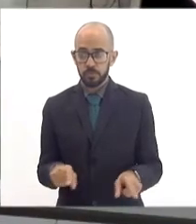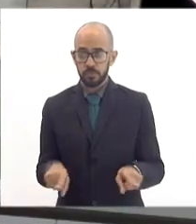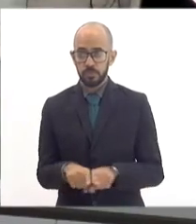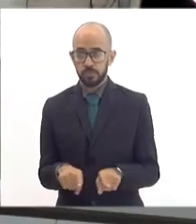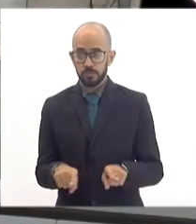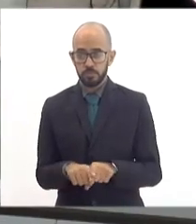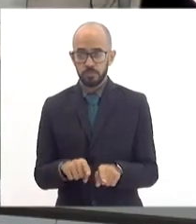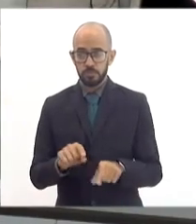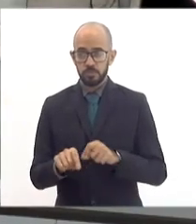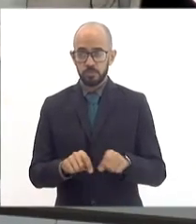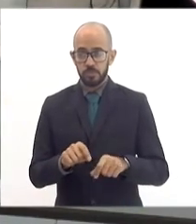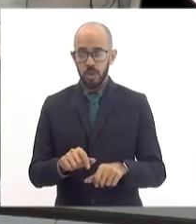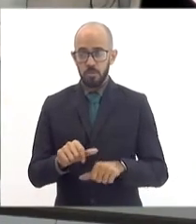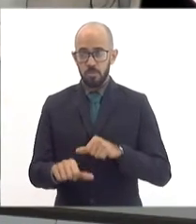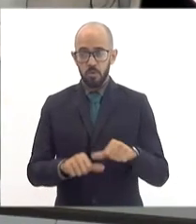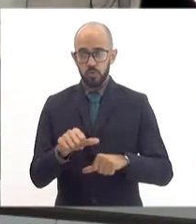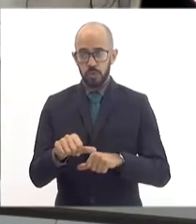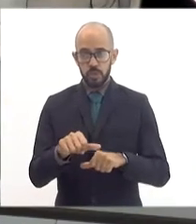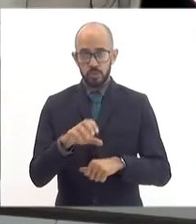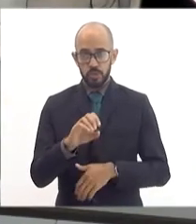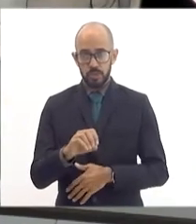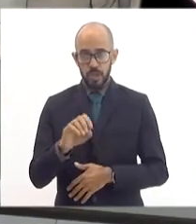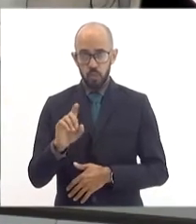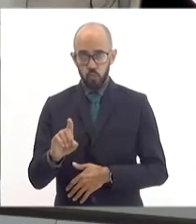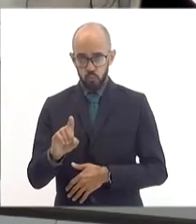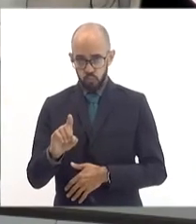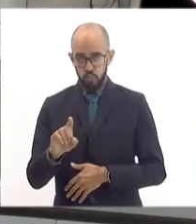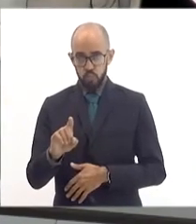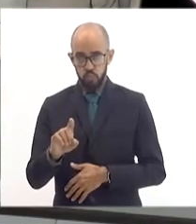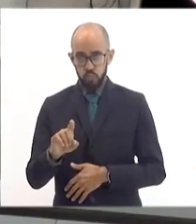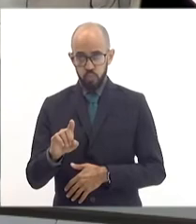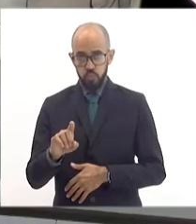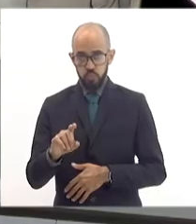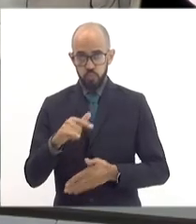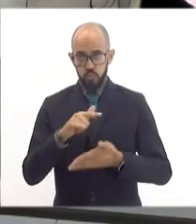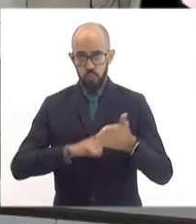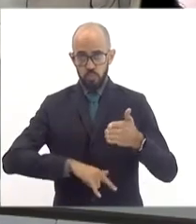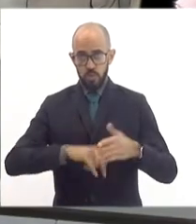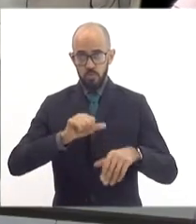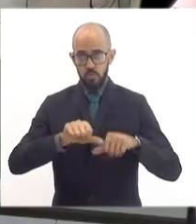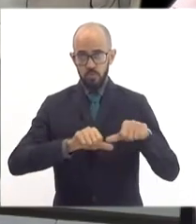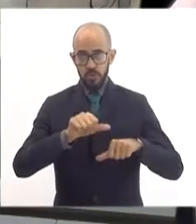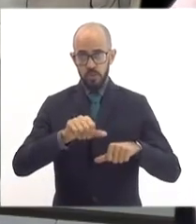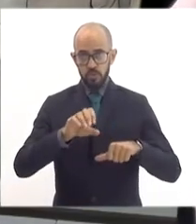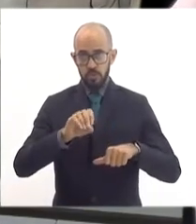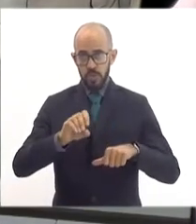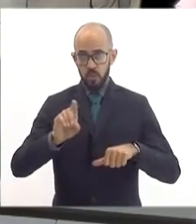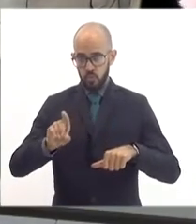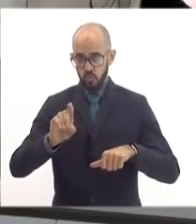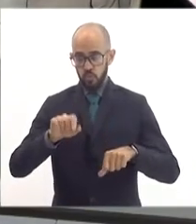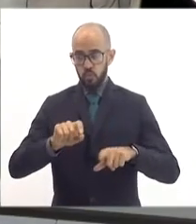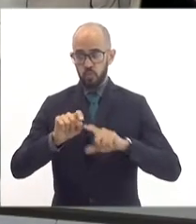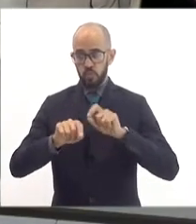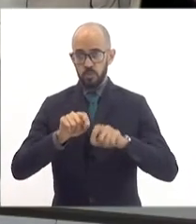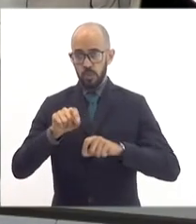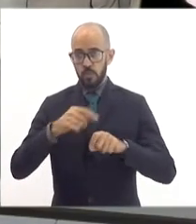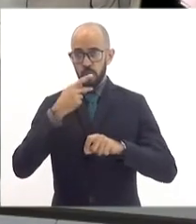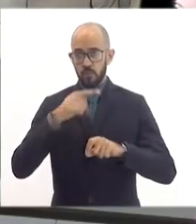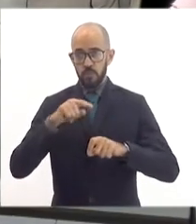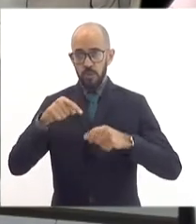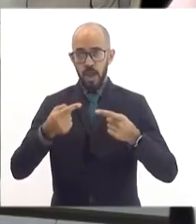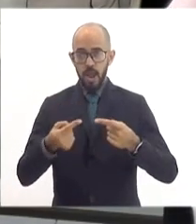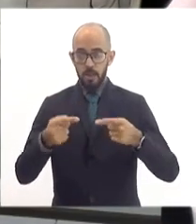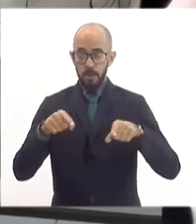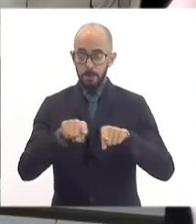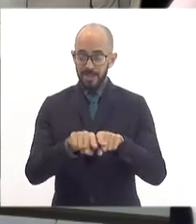na modificativa número 01, né? Que também trata, né, lá de entre entes